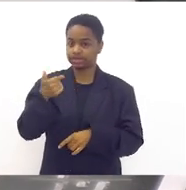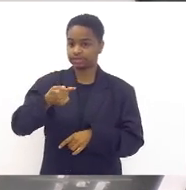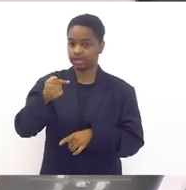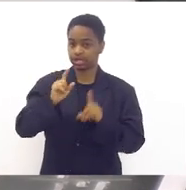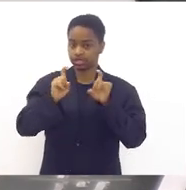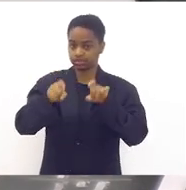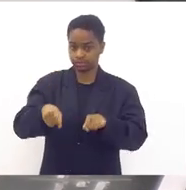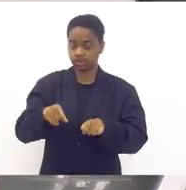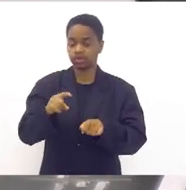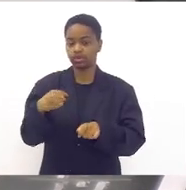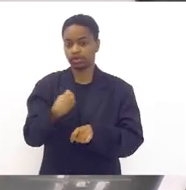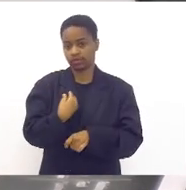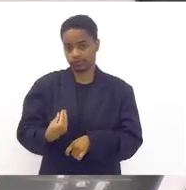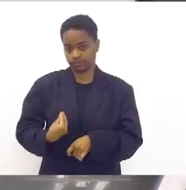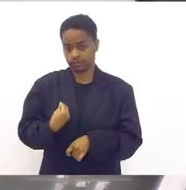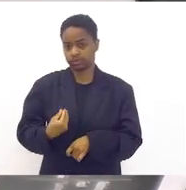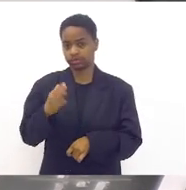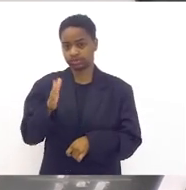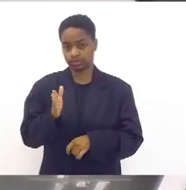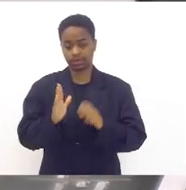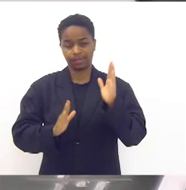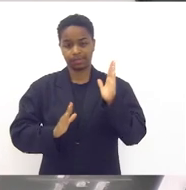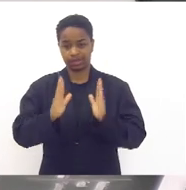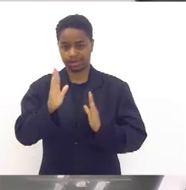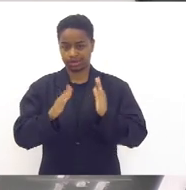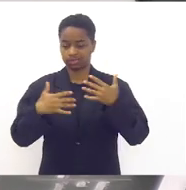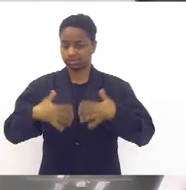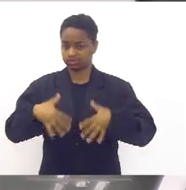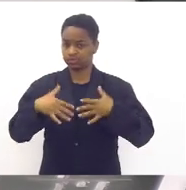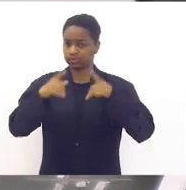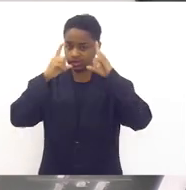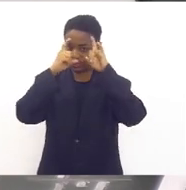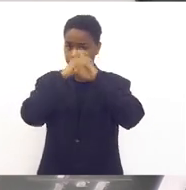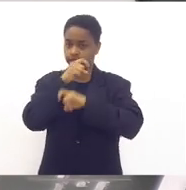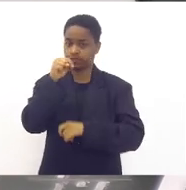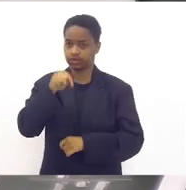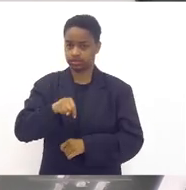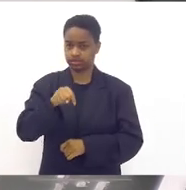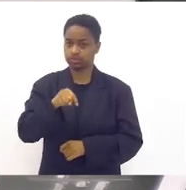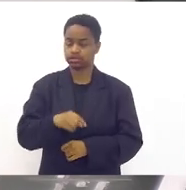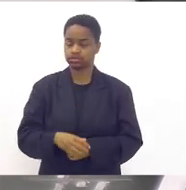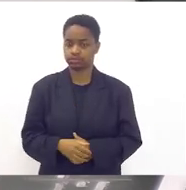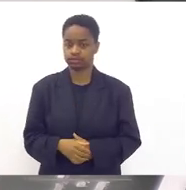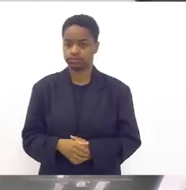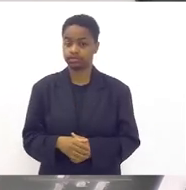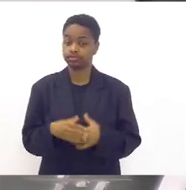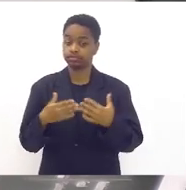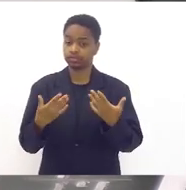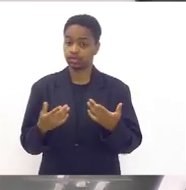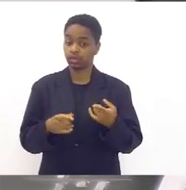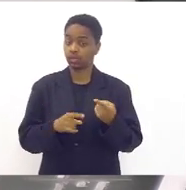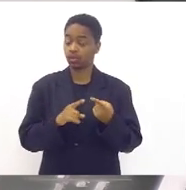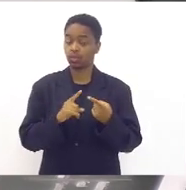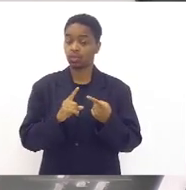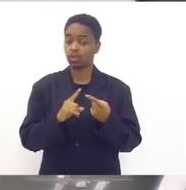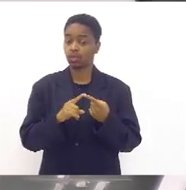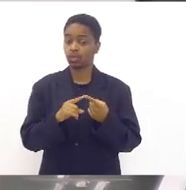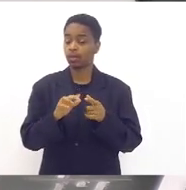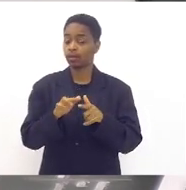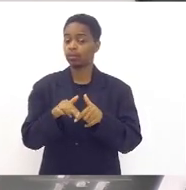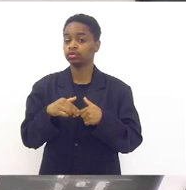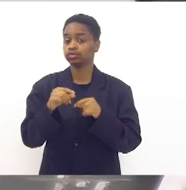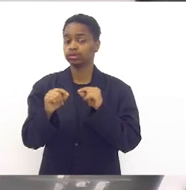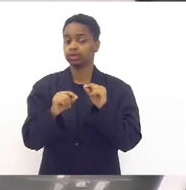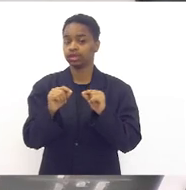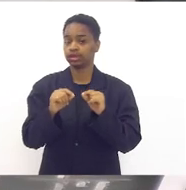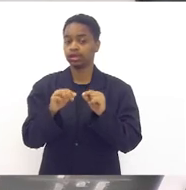eu passamos por um momento extremamente conturbado aqui, e uma das razões foram essas